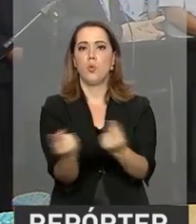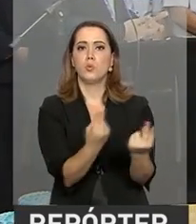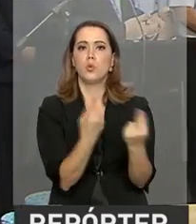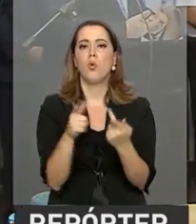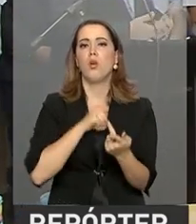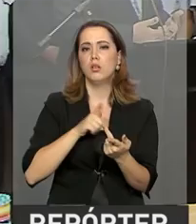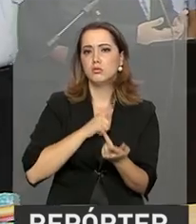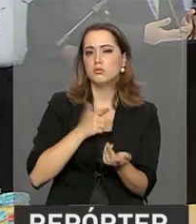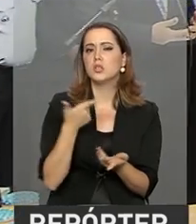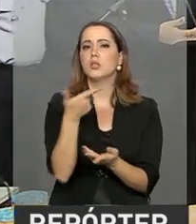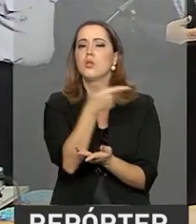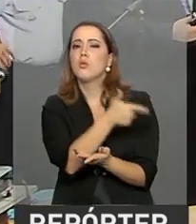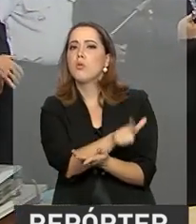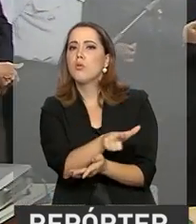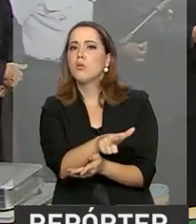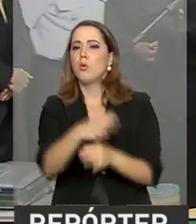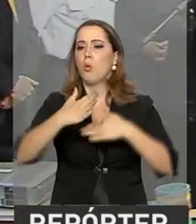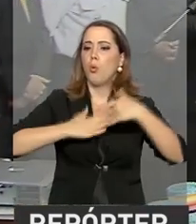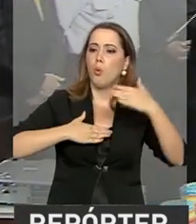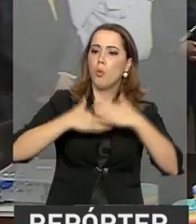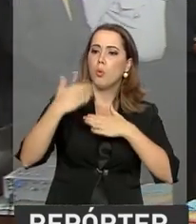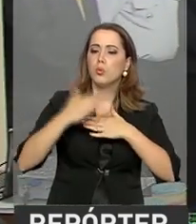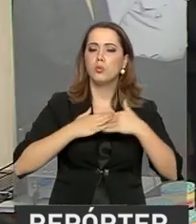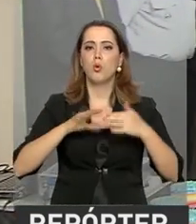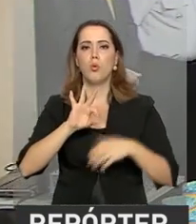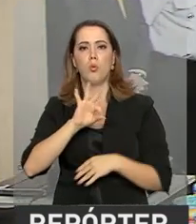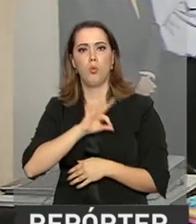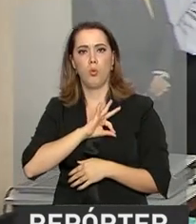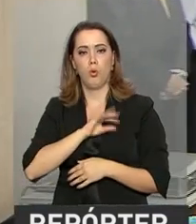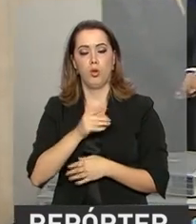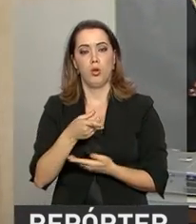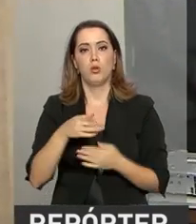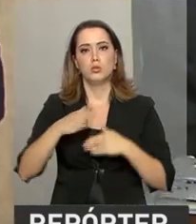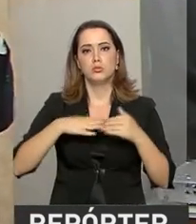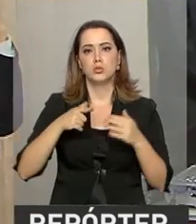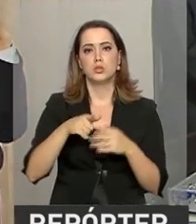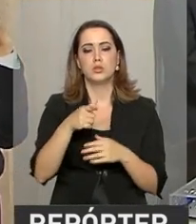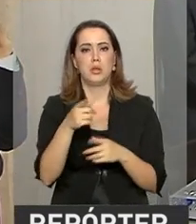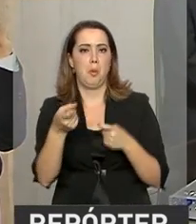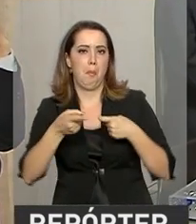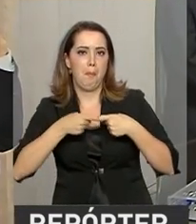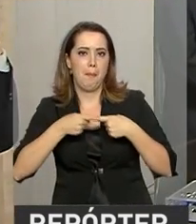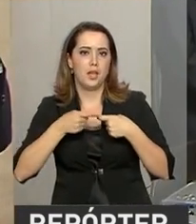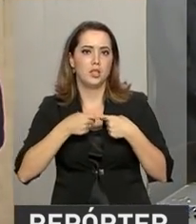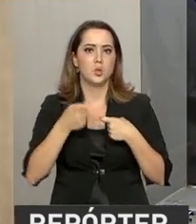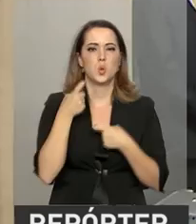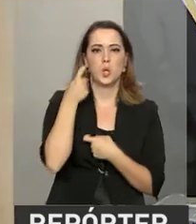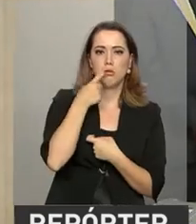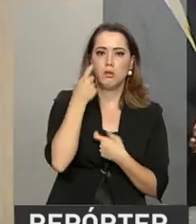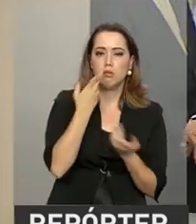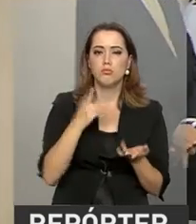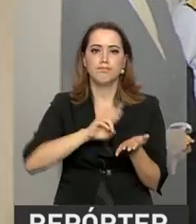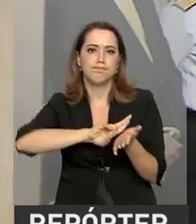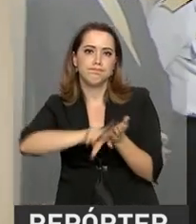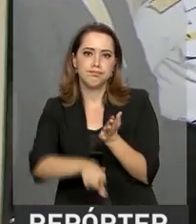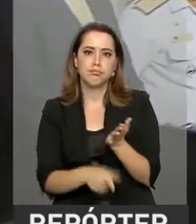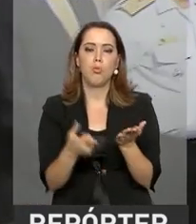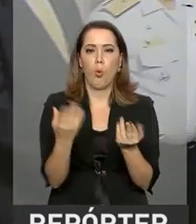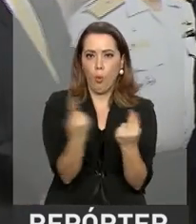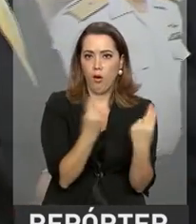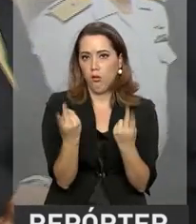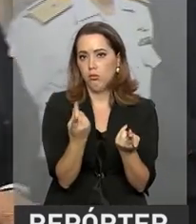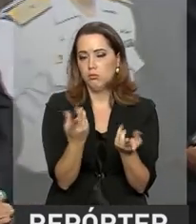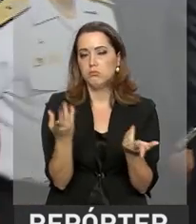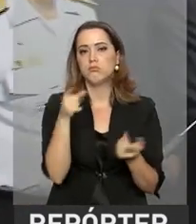você tem o soldado você tem um oficial que é médico que acredita que enfim esses 10